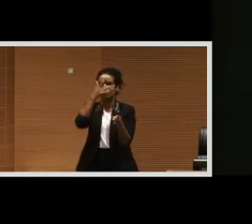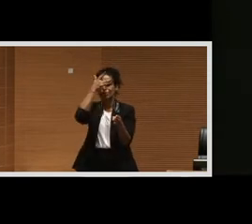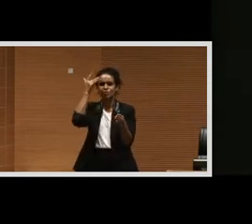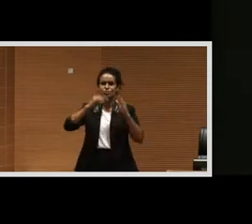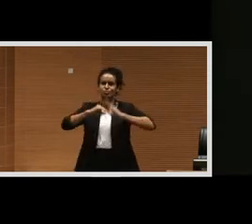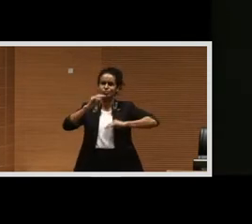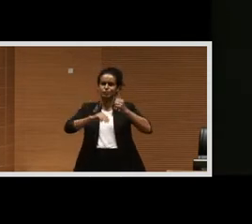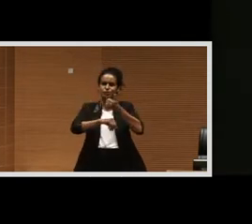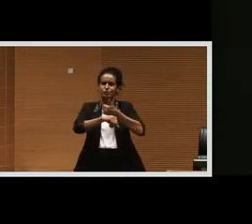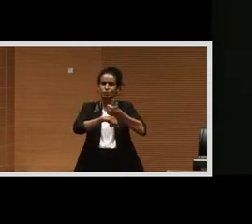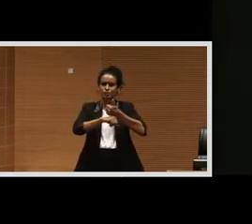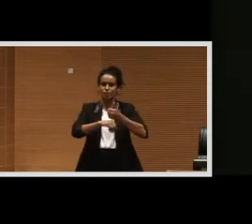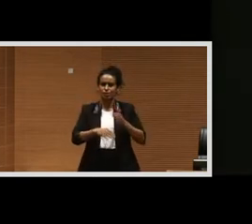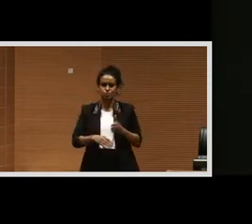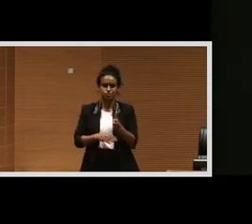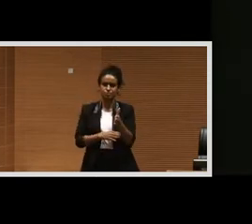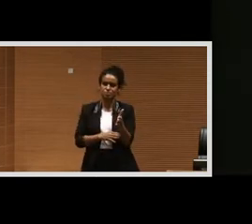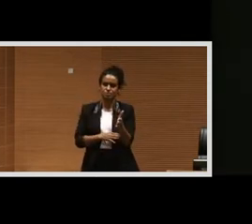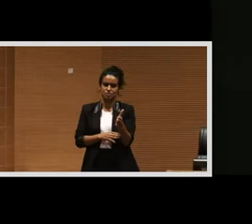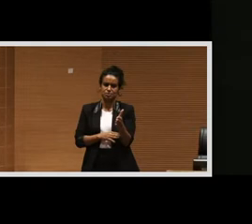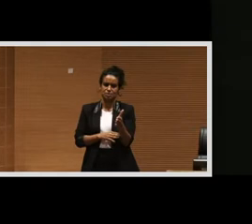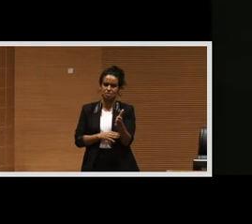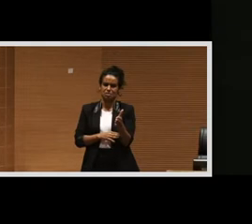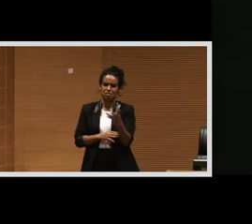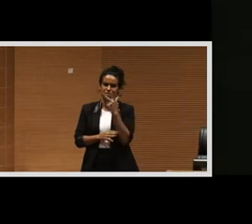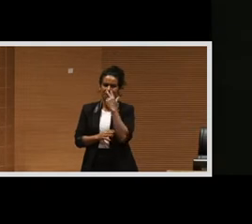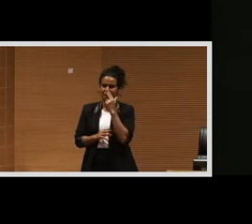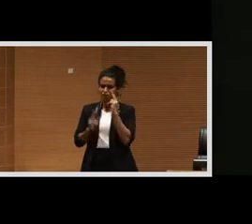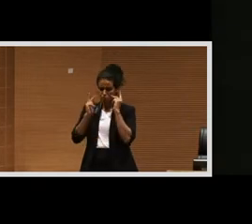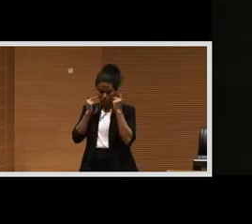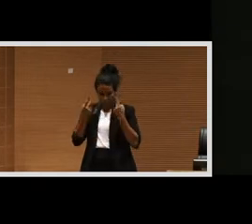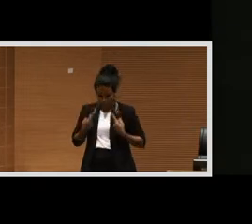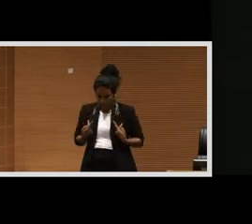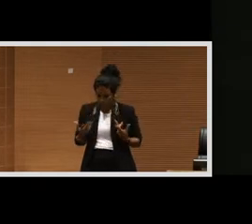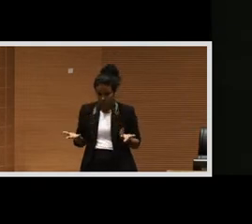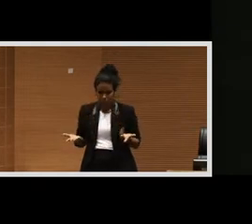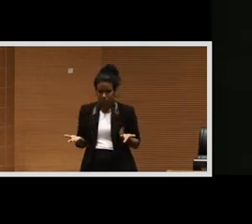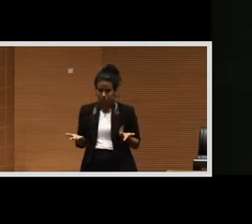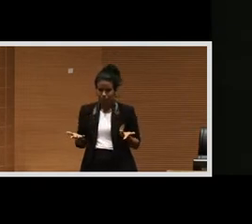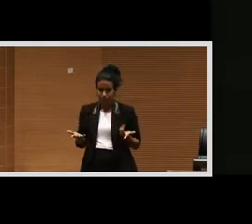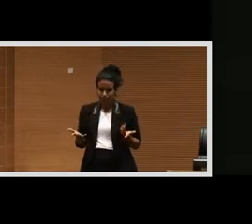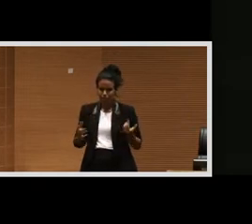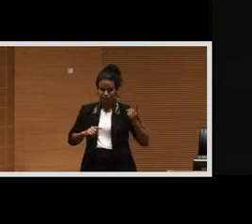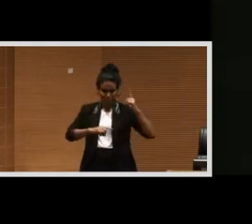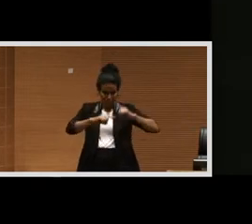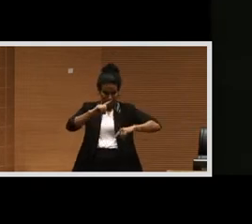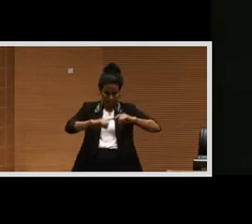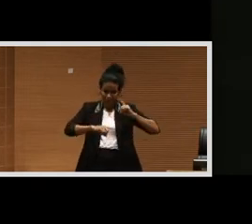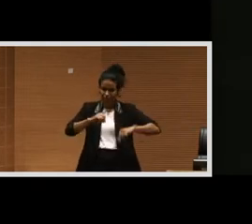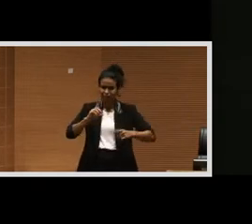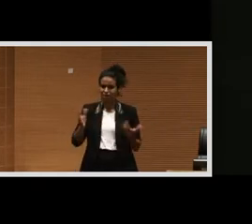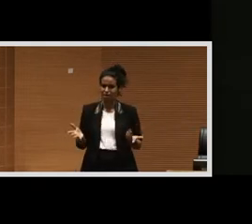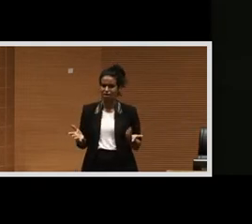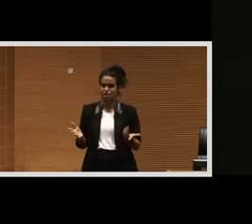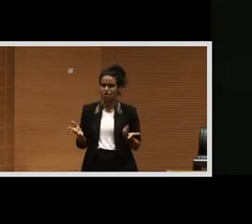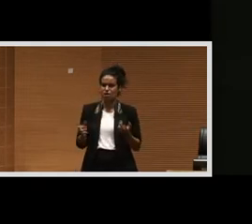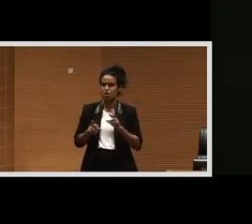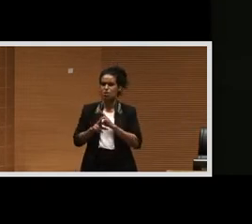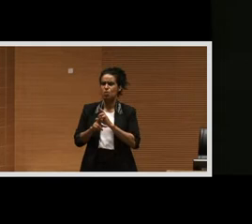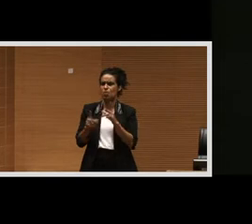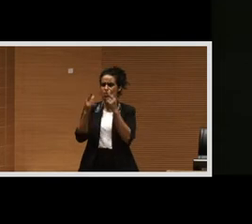motoboy. Naturaliza o mundo humano. O mundo humano não é o mundo da natureza. O nosso mundo é um mundo construído, é